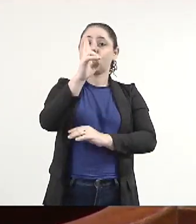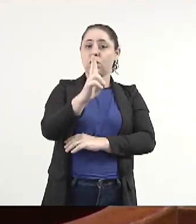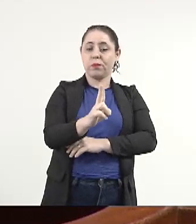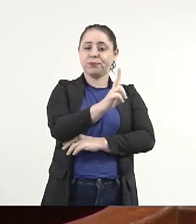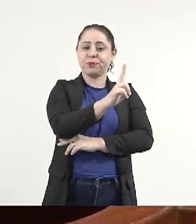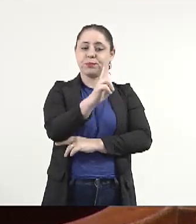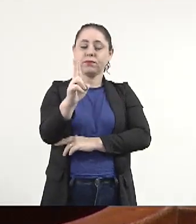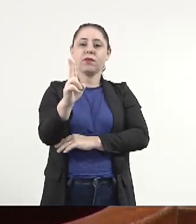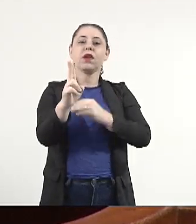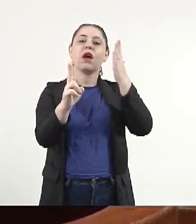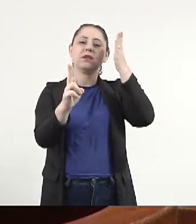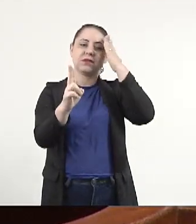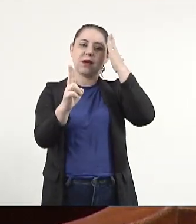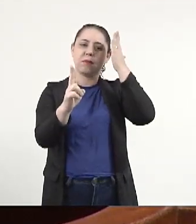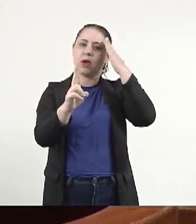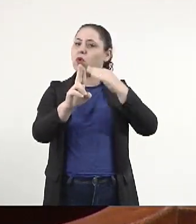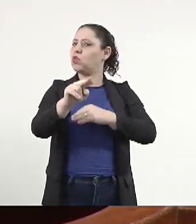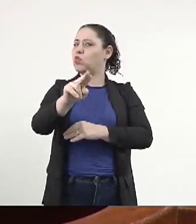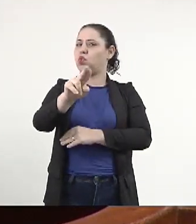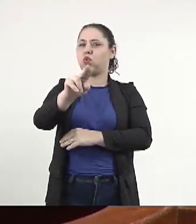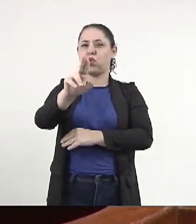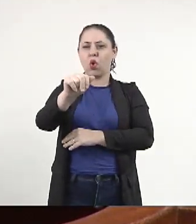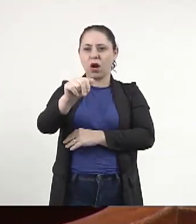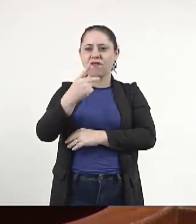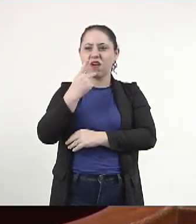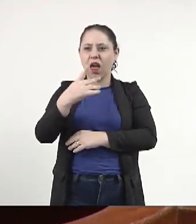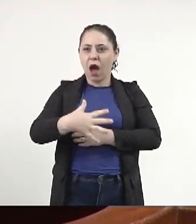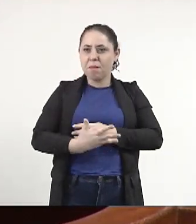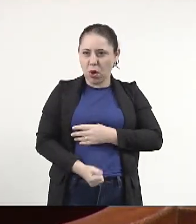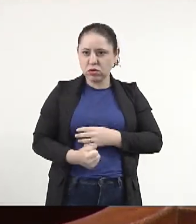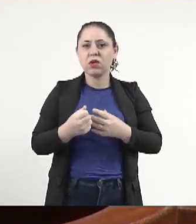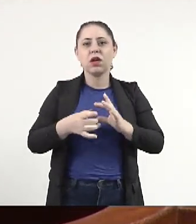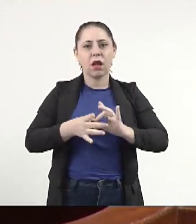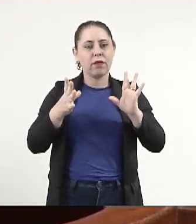igreja, sabe que eu nunca defendi o aborto.